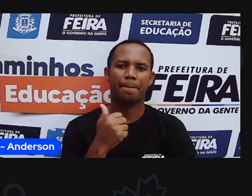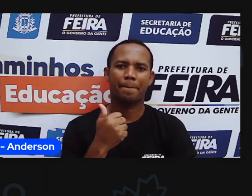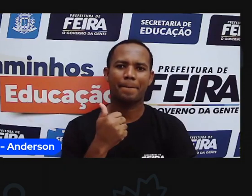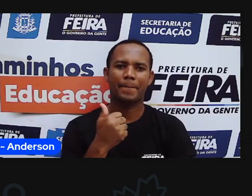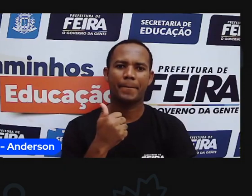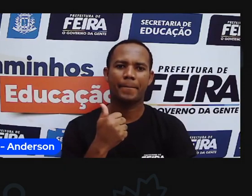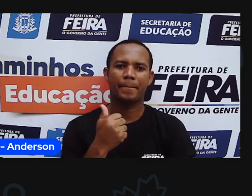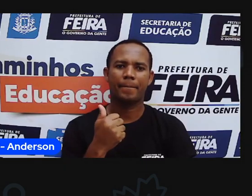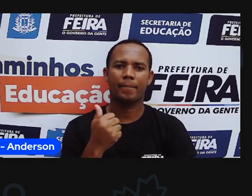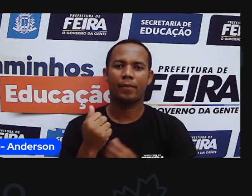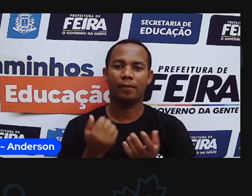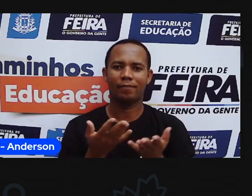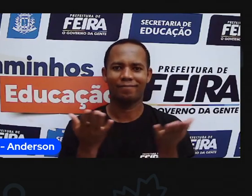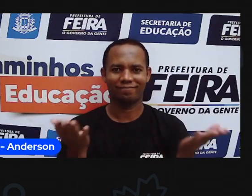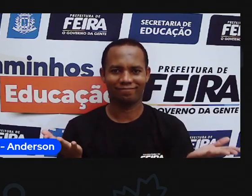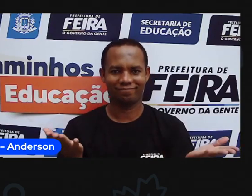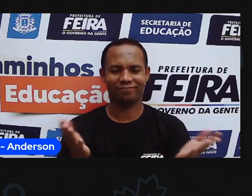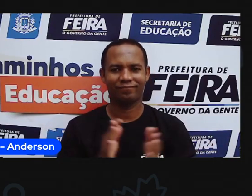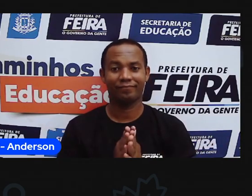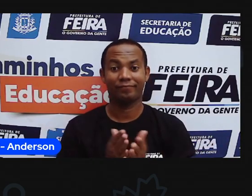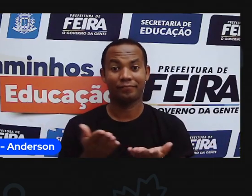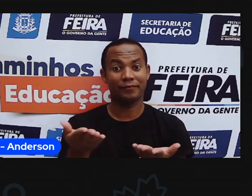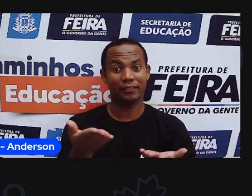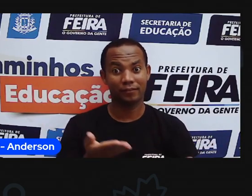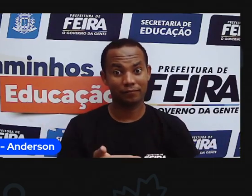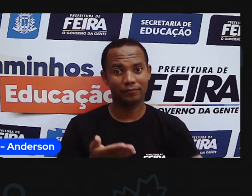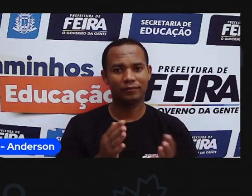Oi, tudo bem, gente? Olha só,